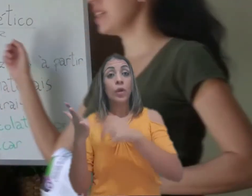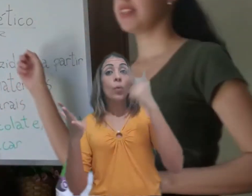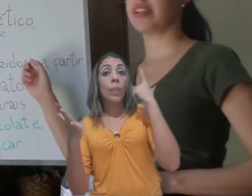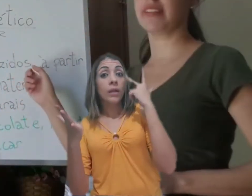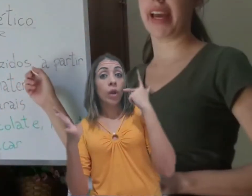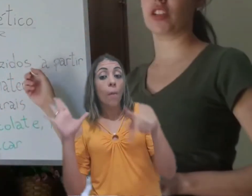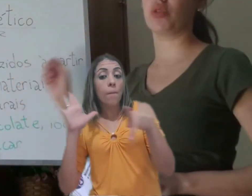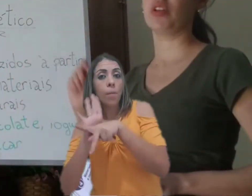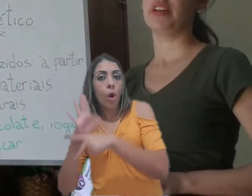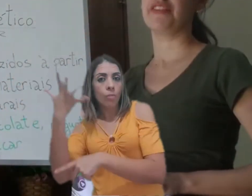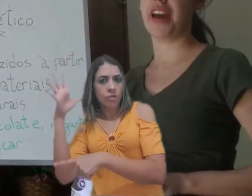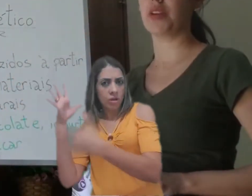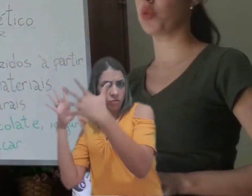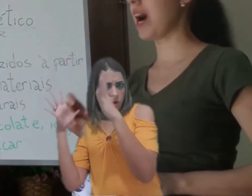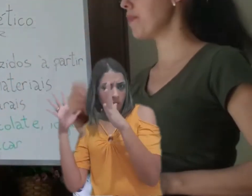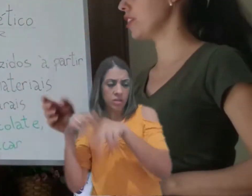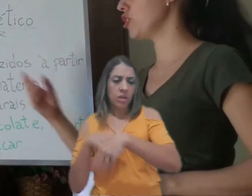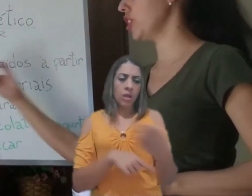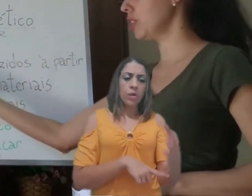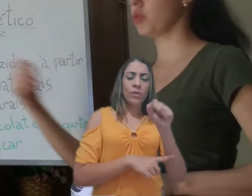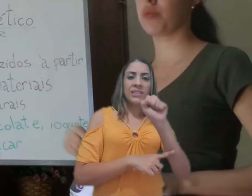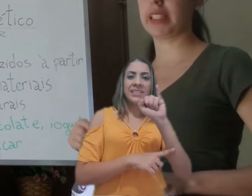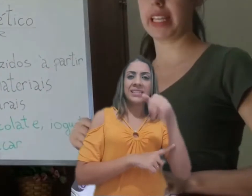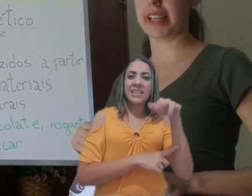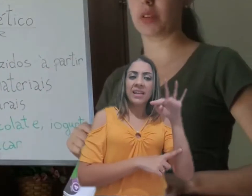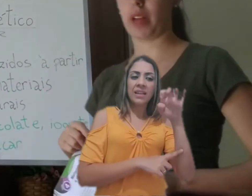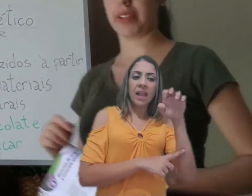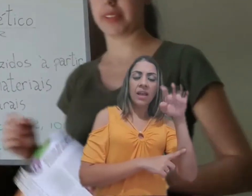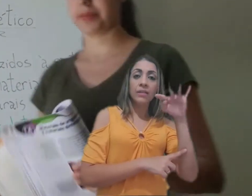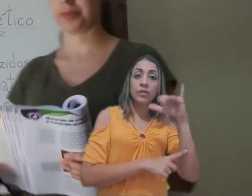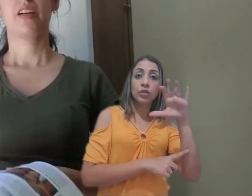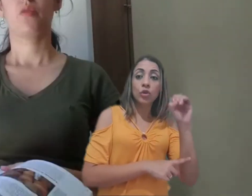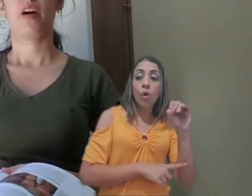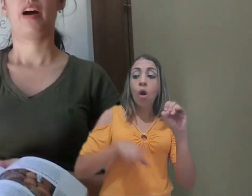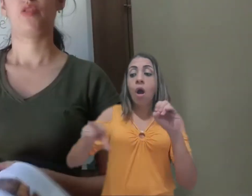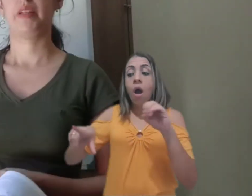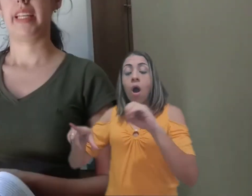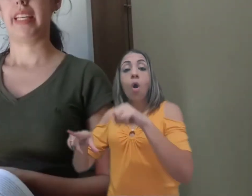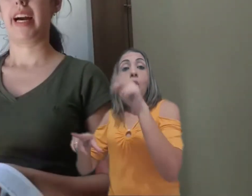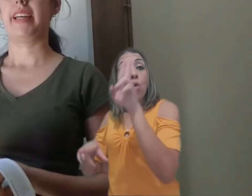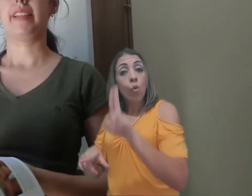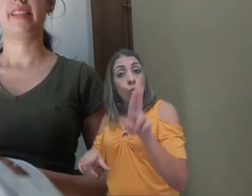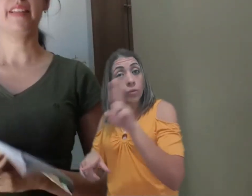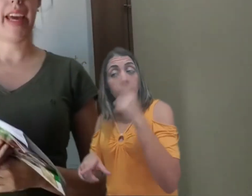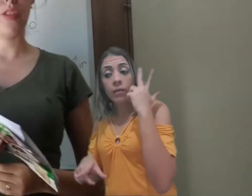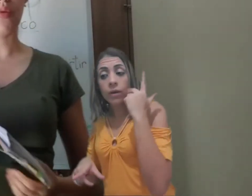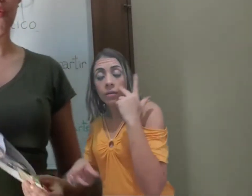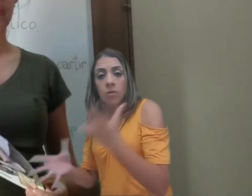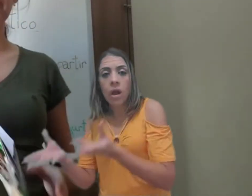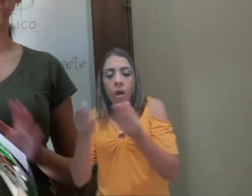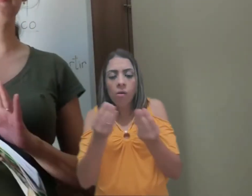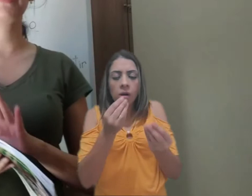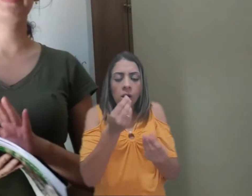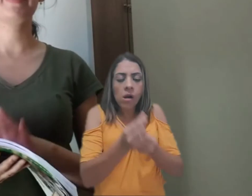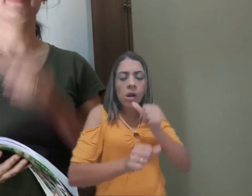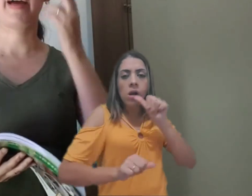natureza, sintético, feito a partir dos materiais naturais. Então, aos materiais sintéticos,